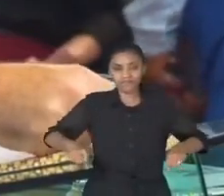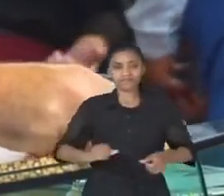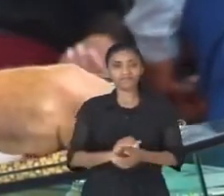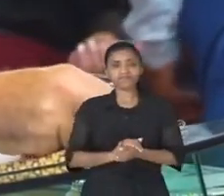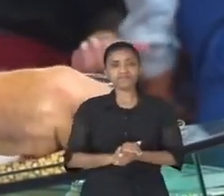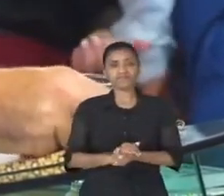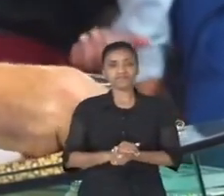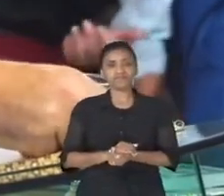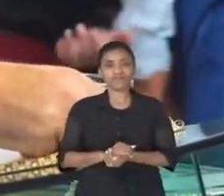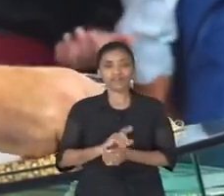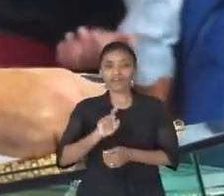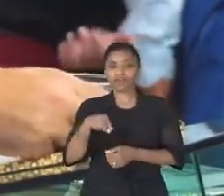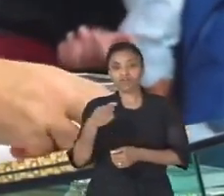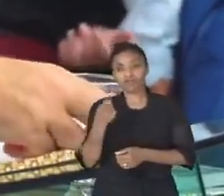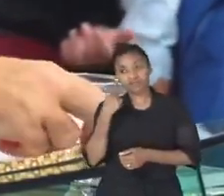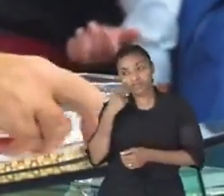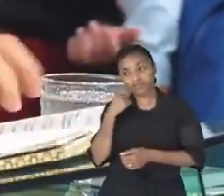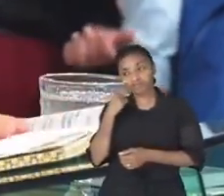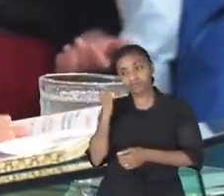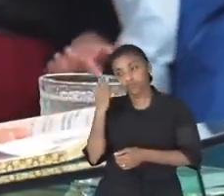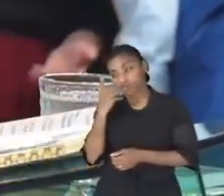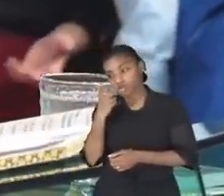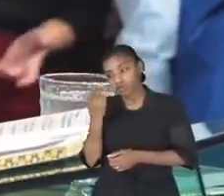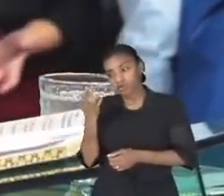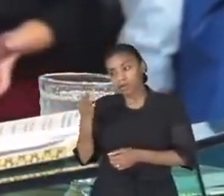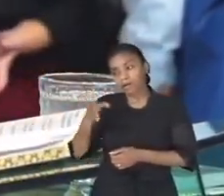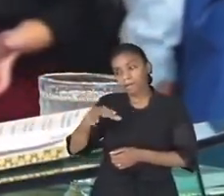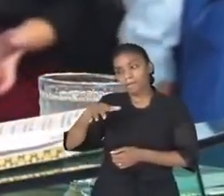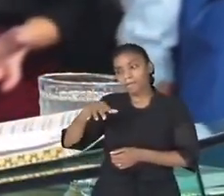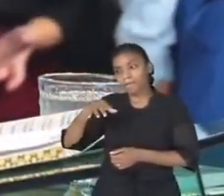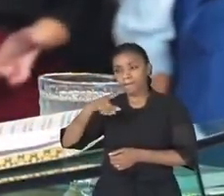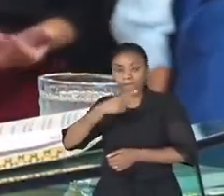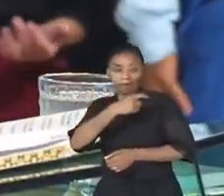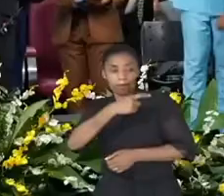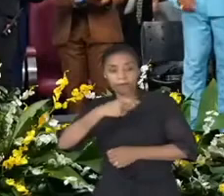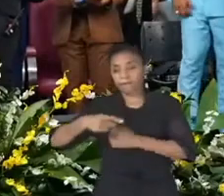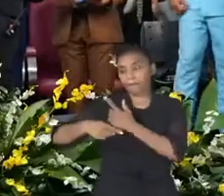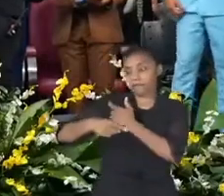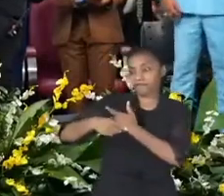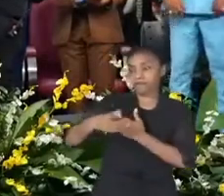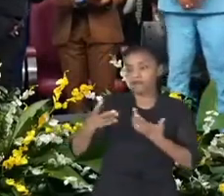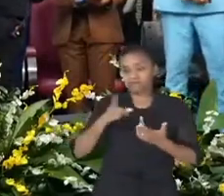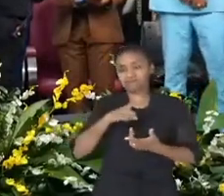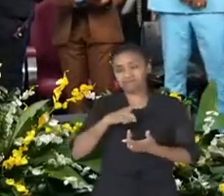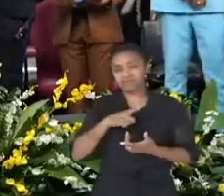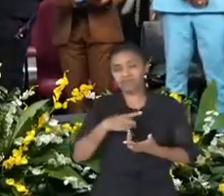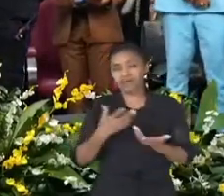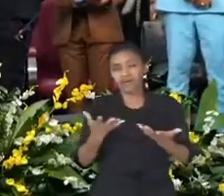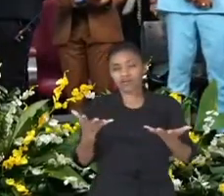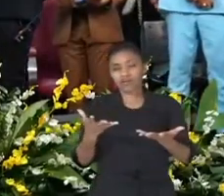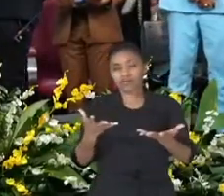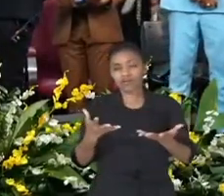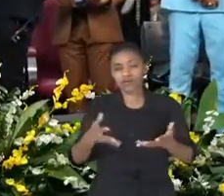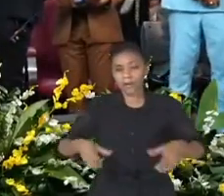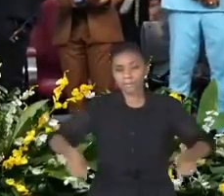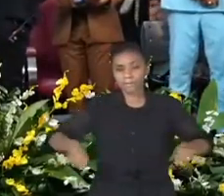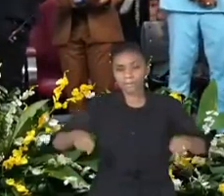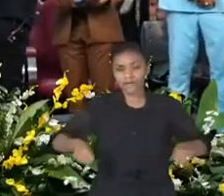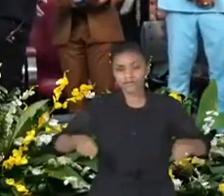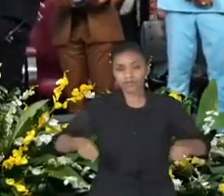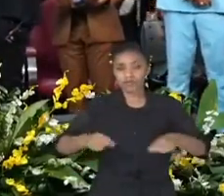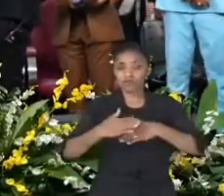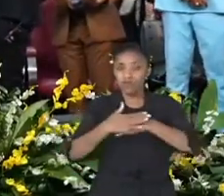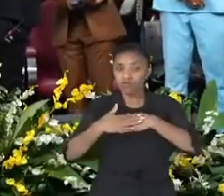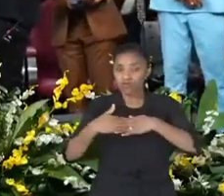Aquela hora eu tentei bonito, não deu certo. Perfumado deve ter alguém aí do seu lado. Agora aperte a mão dessa criatura com